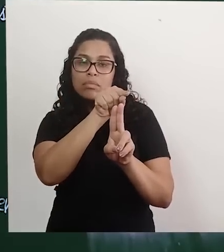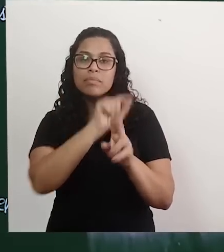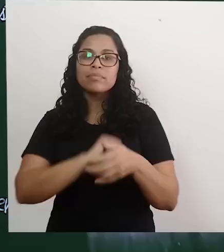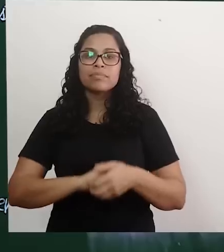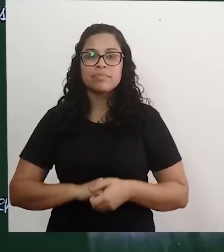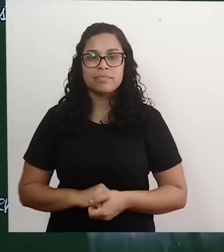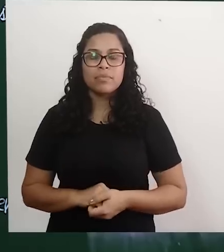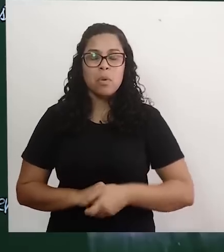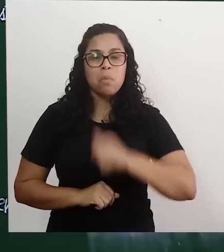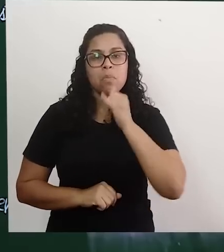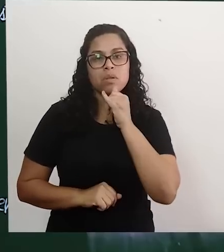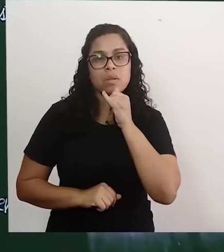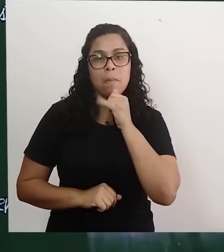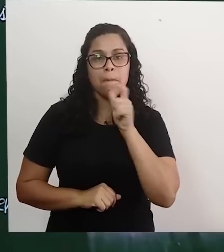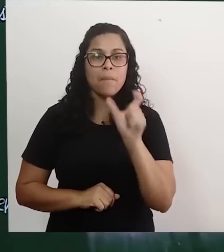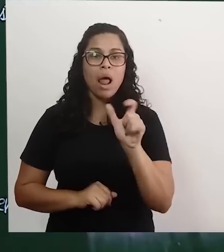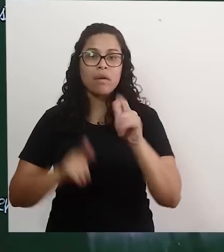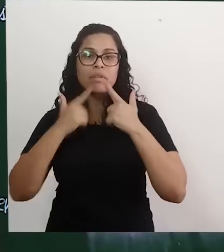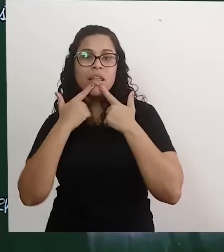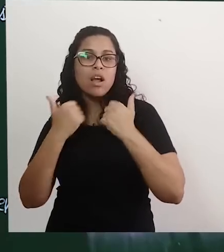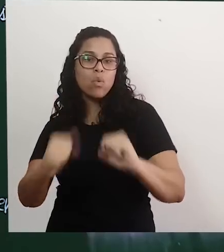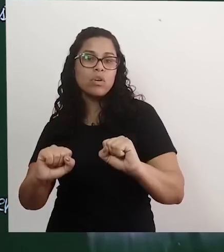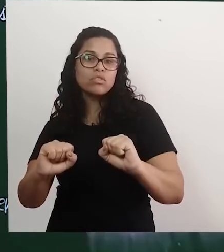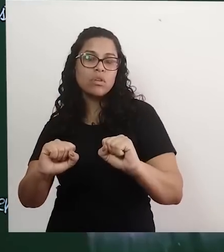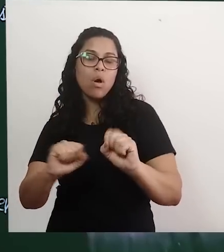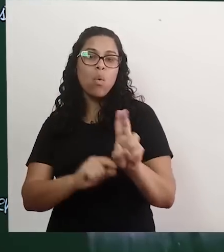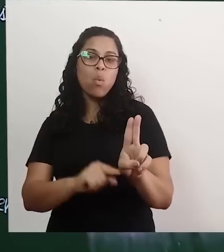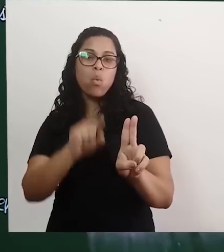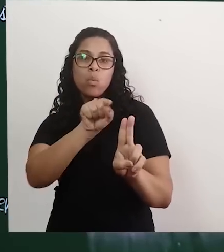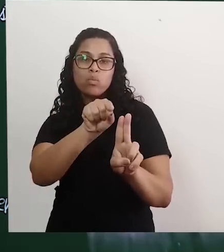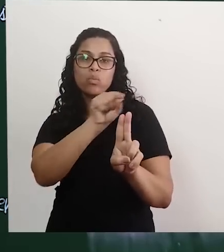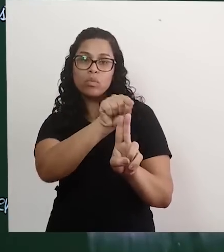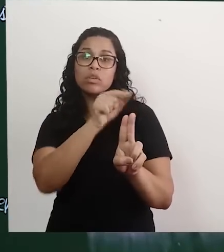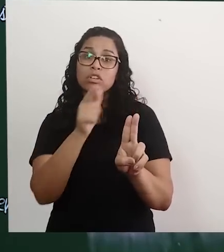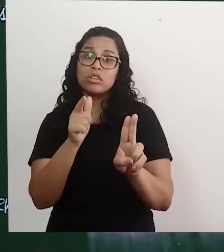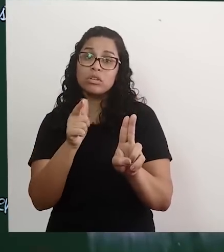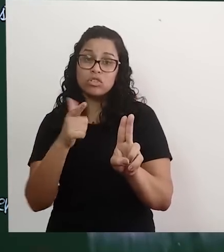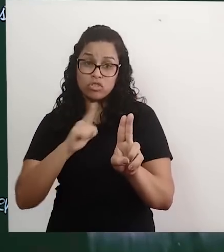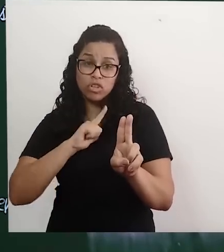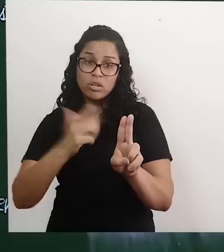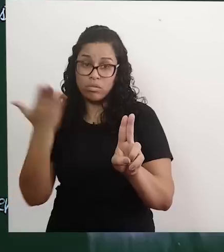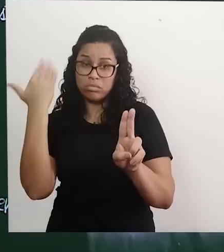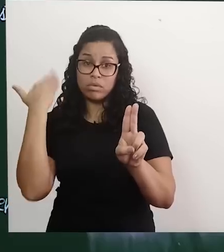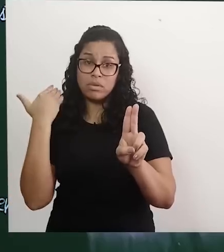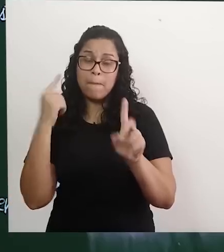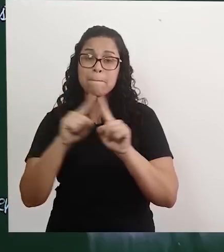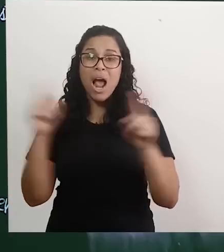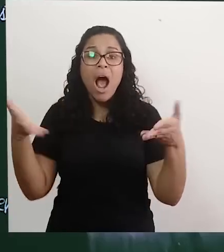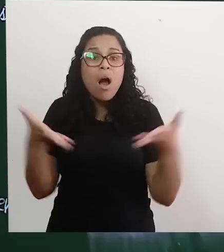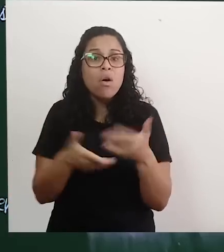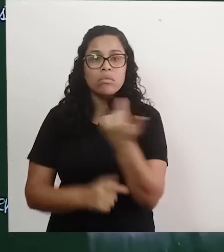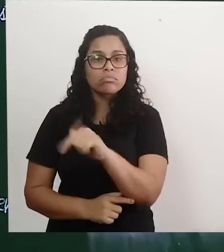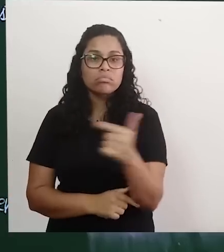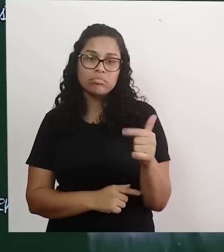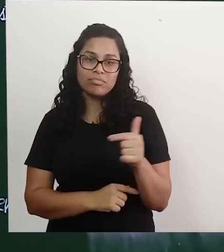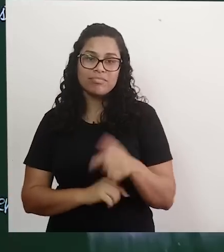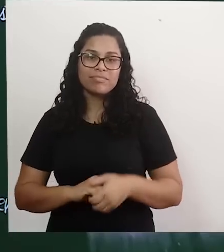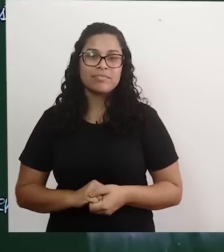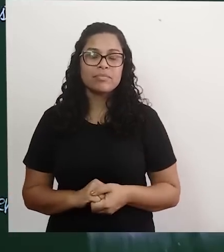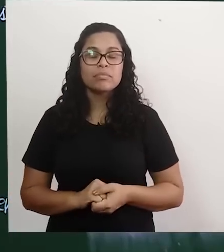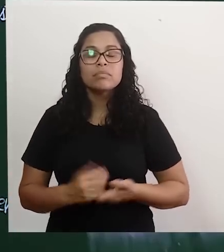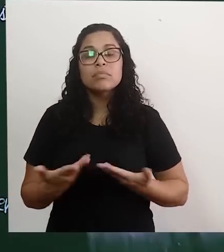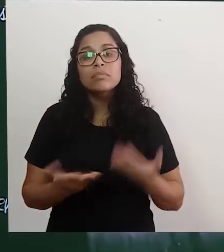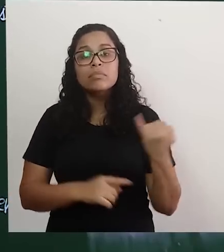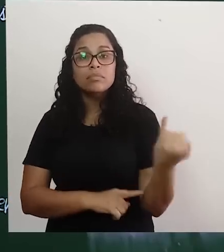palavras, por exemplo, como linguística, onde a pronúncia do U fica muito evidente. Esse acento diferencial, esse trema, essa sinalização não existe mais.